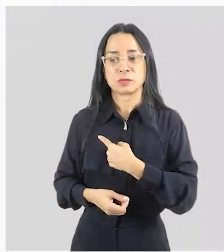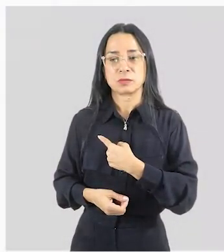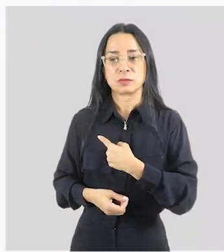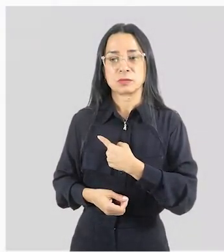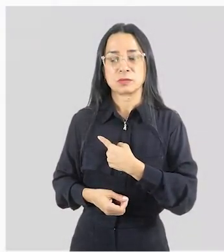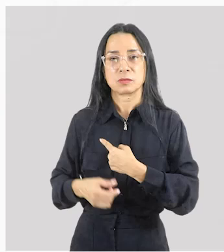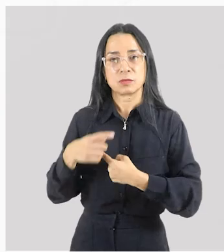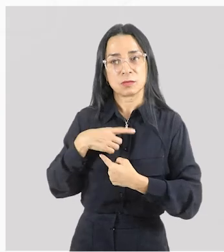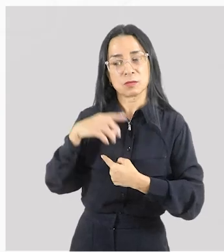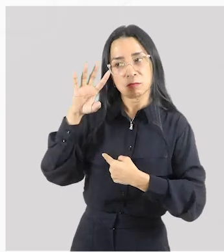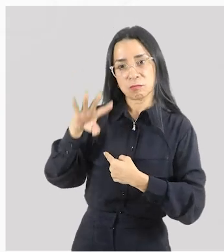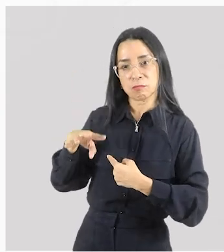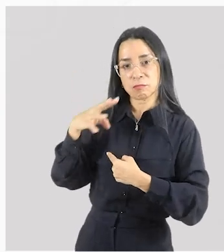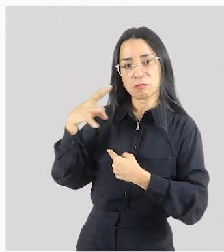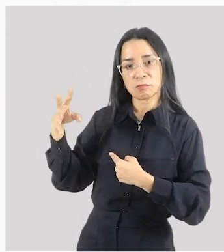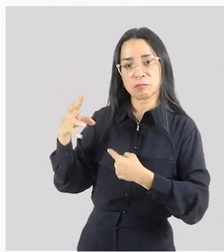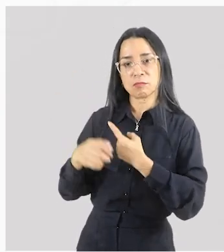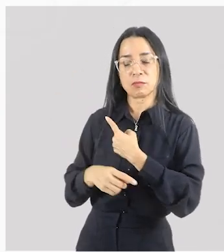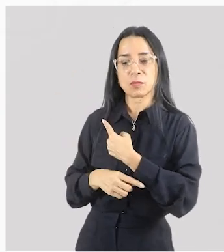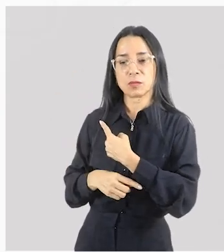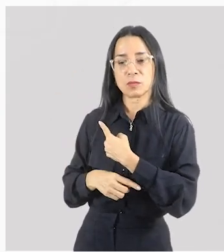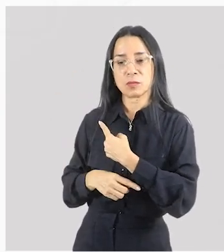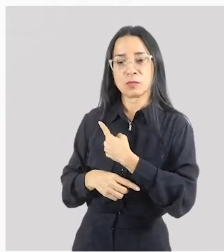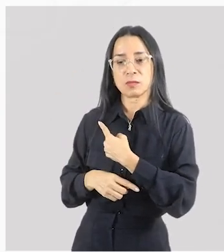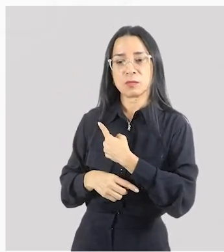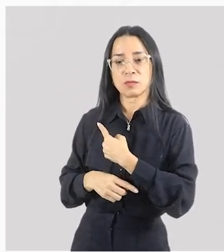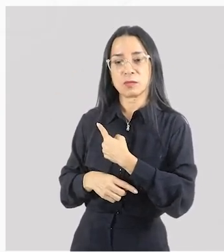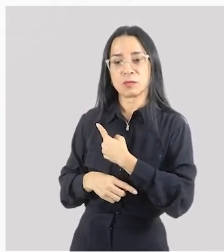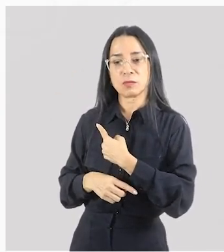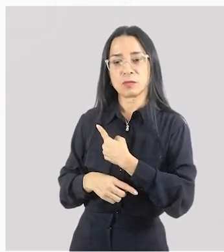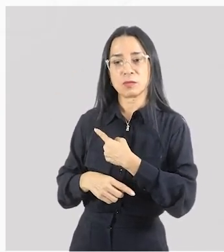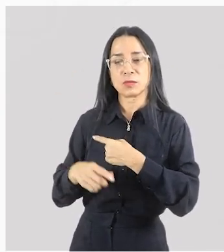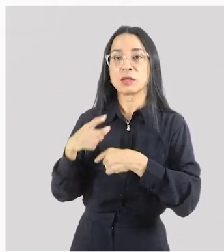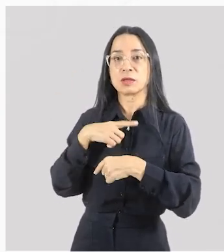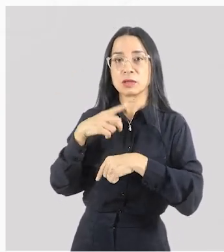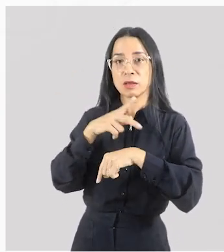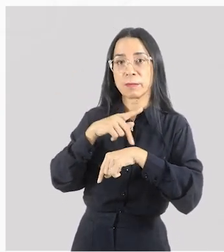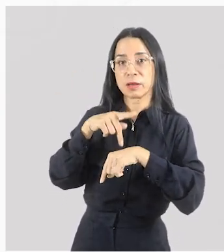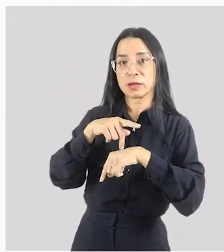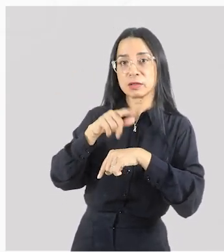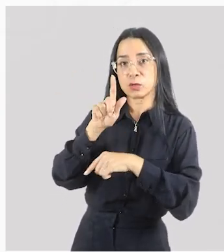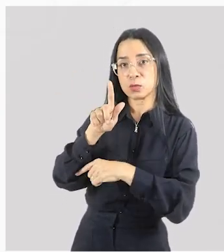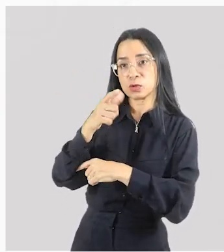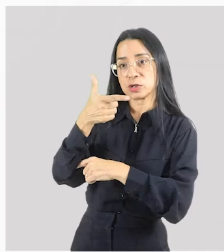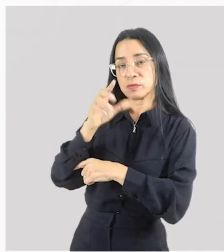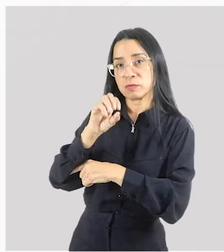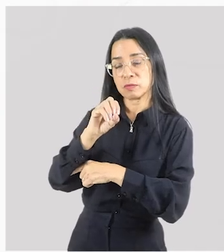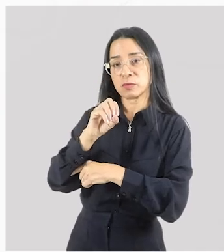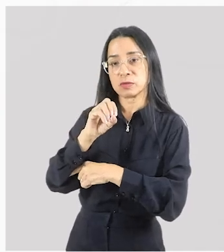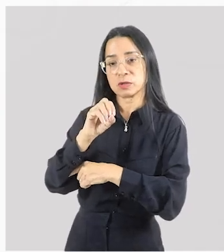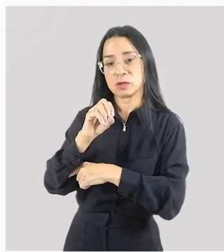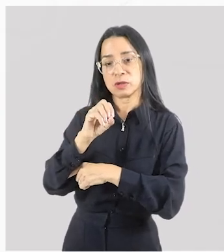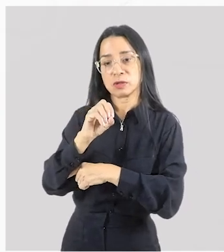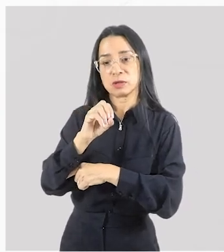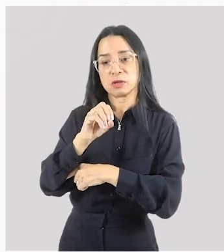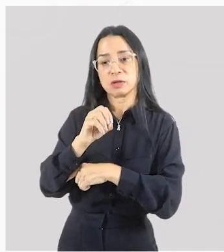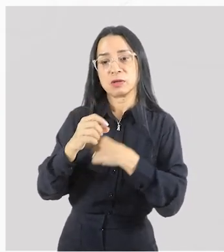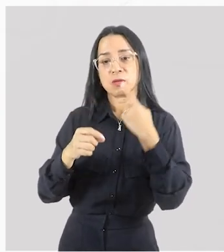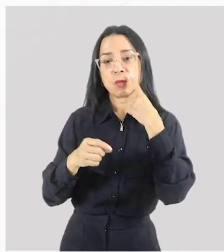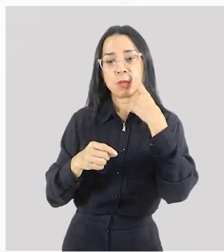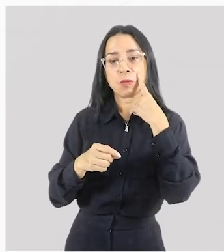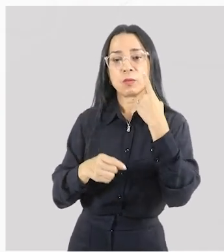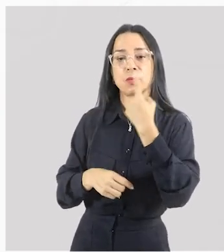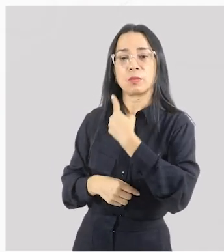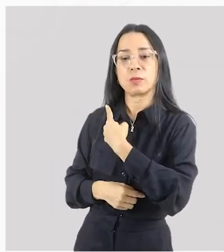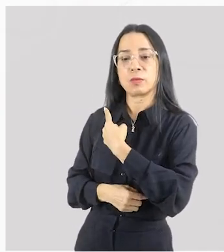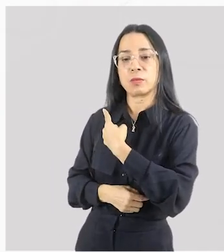gente tem uma tabela. Nessa tabela a gente tem países do G20. Eu vou citar cada país para ti, que a gente está